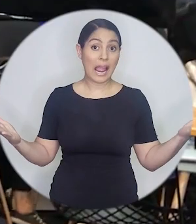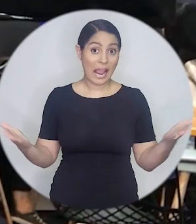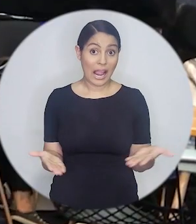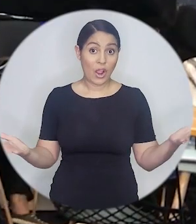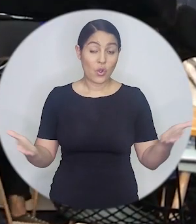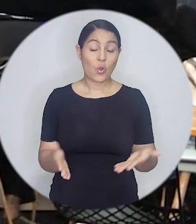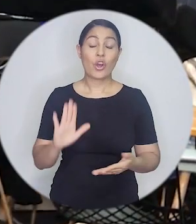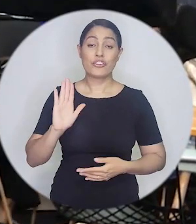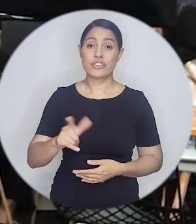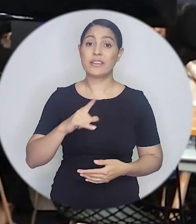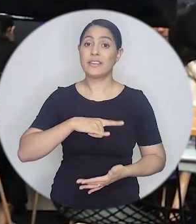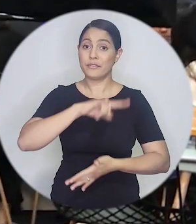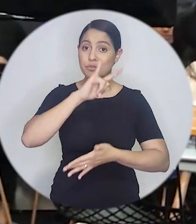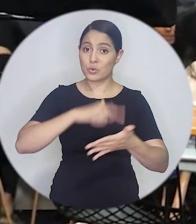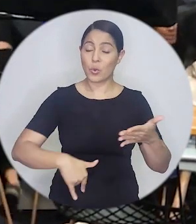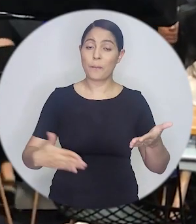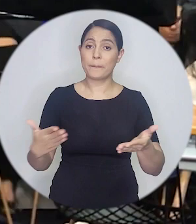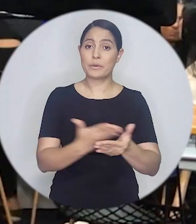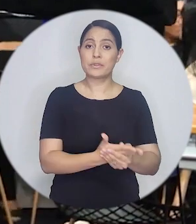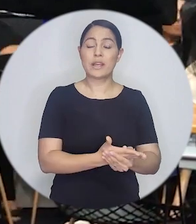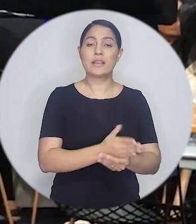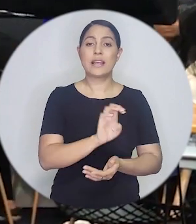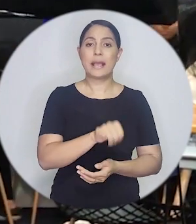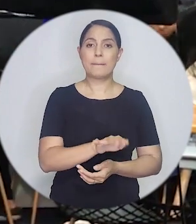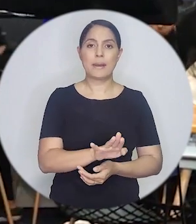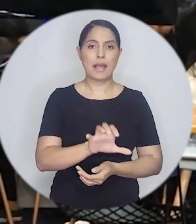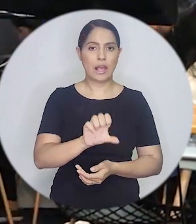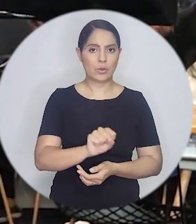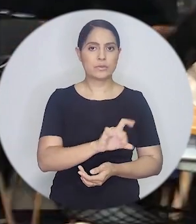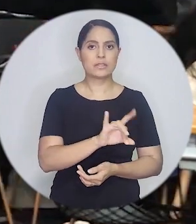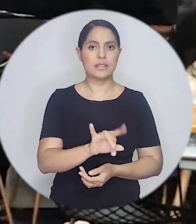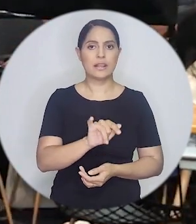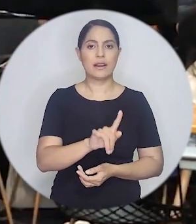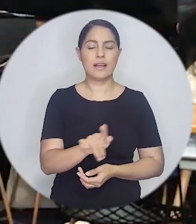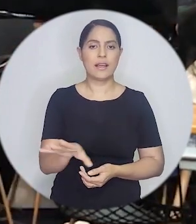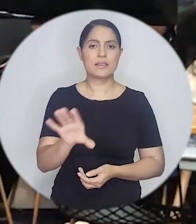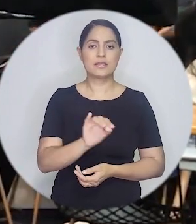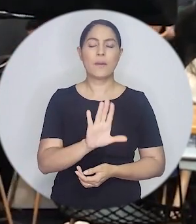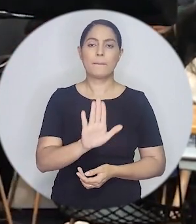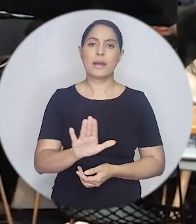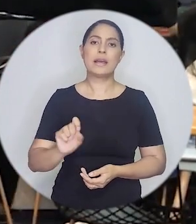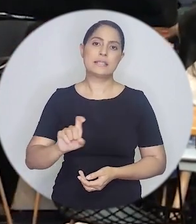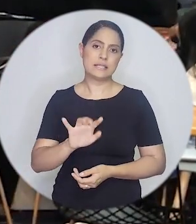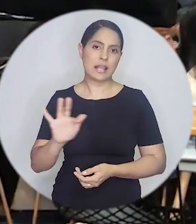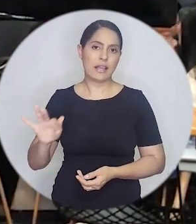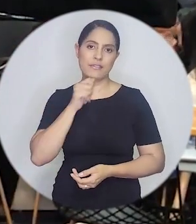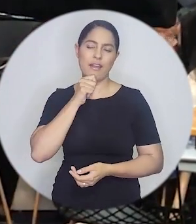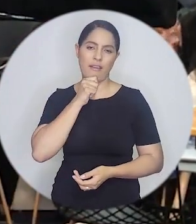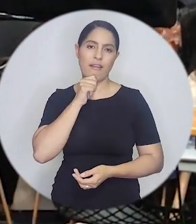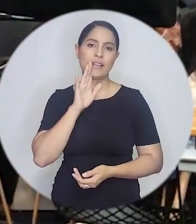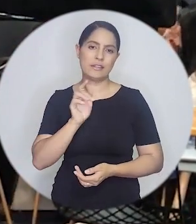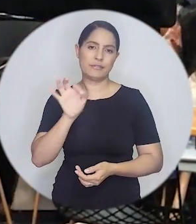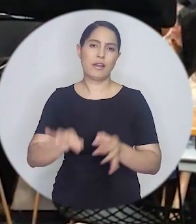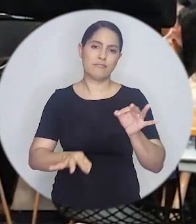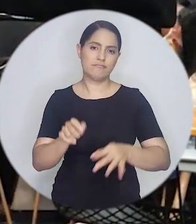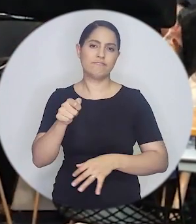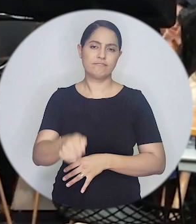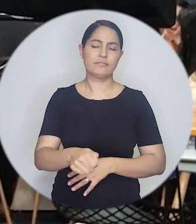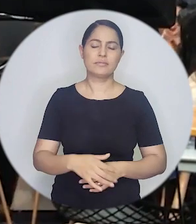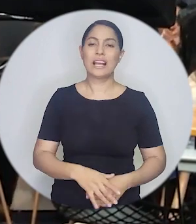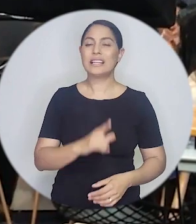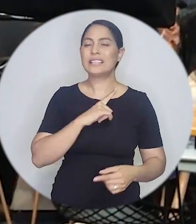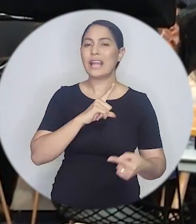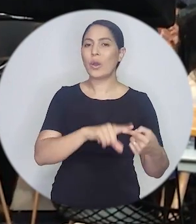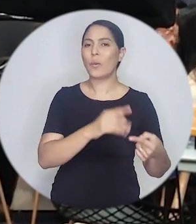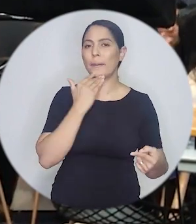O processo agora teve embargos de declaração por parte do INSS e a gente aguarda o julgamento pelo STF. Um dos pedidos a